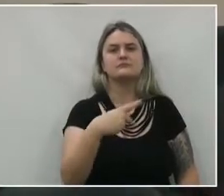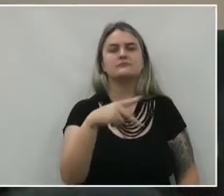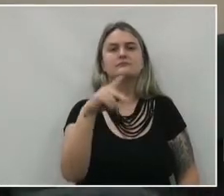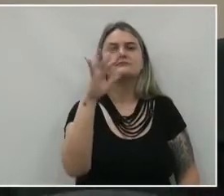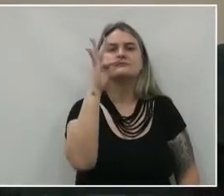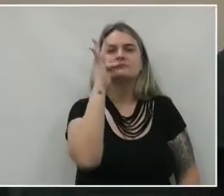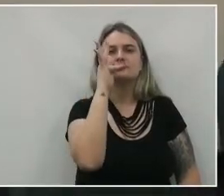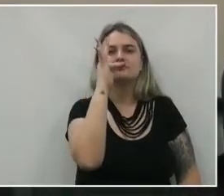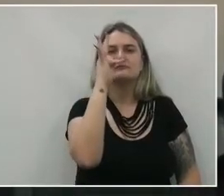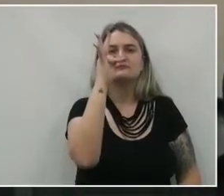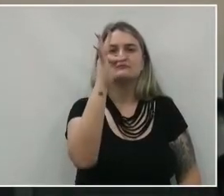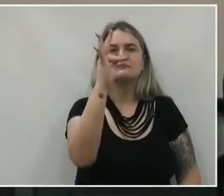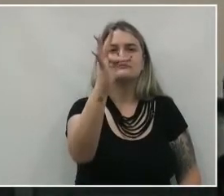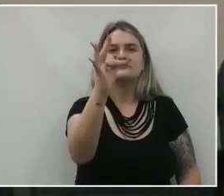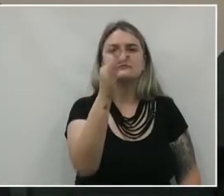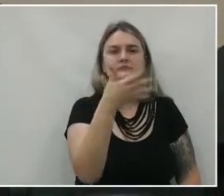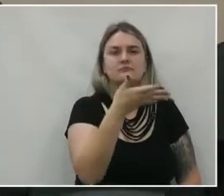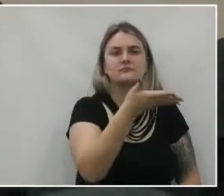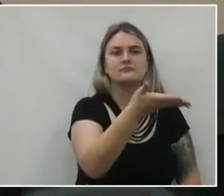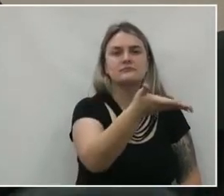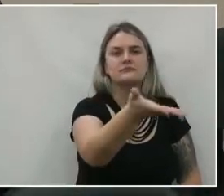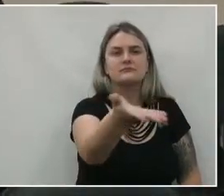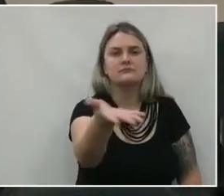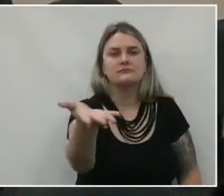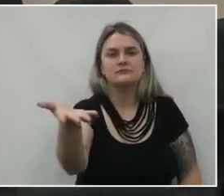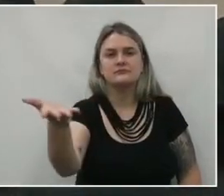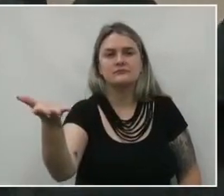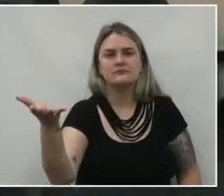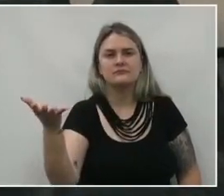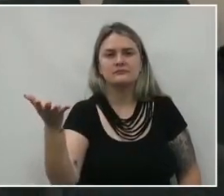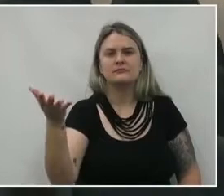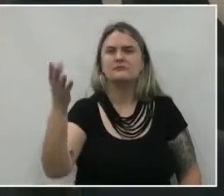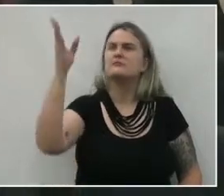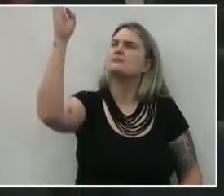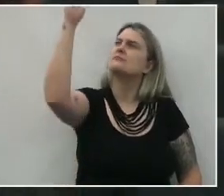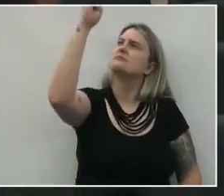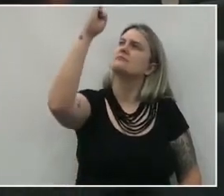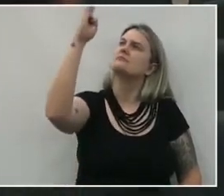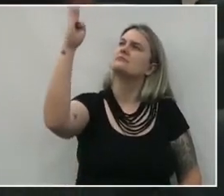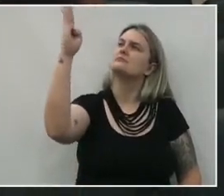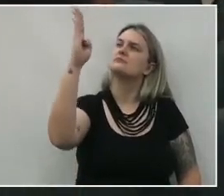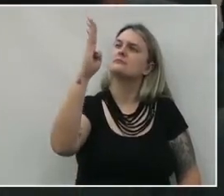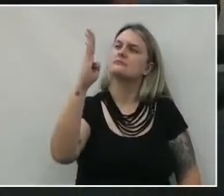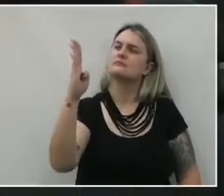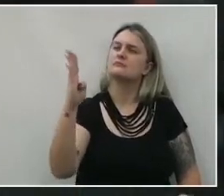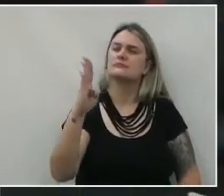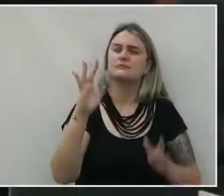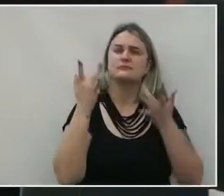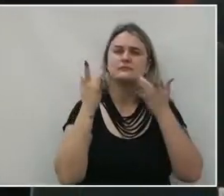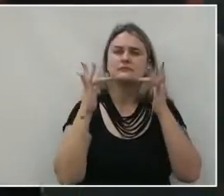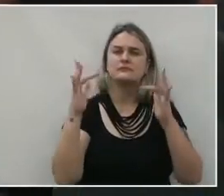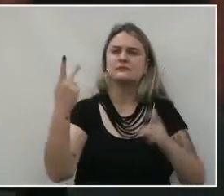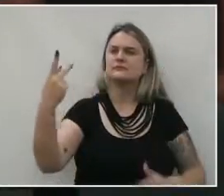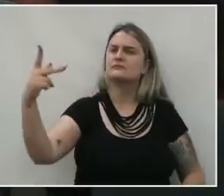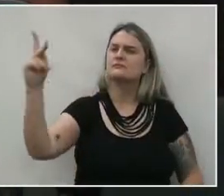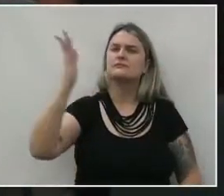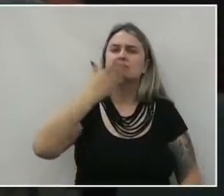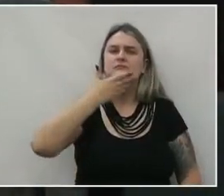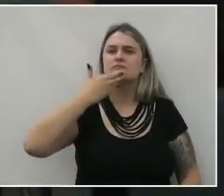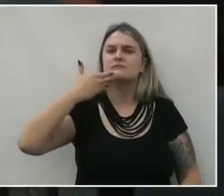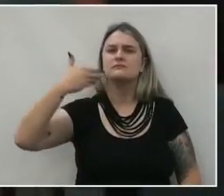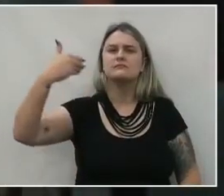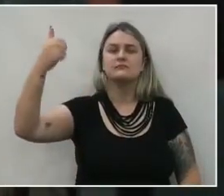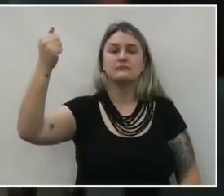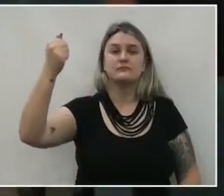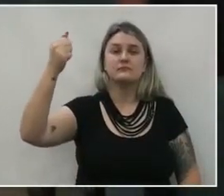pavido, colosso. E o teu futuro espera essa grandeza, a terra adorada. Entre